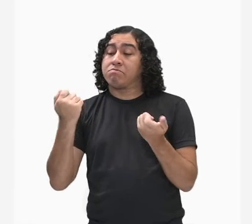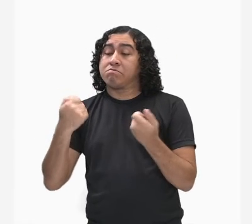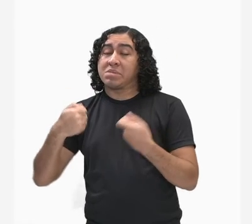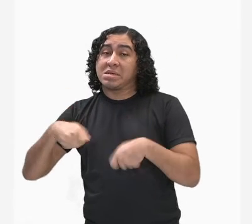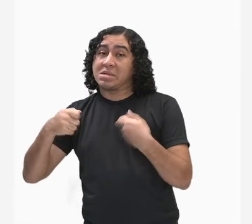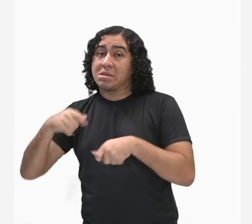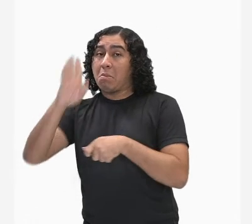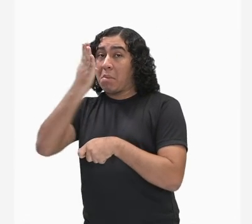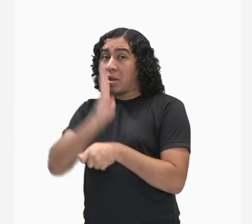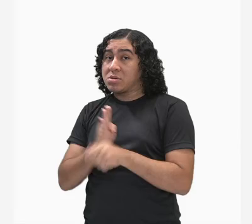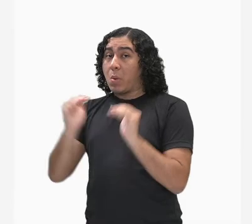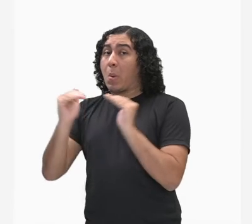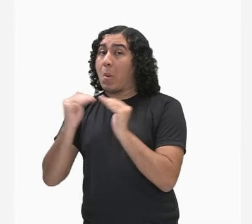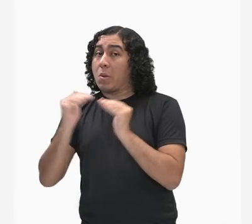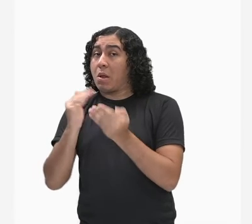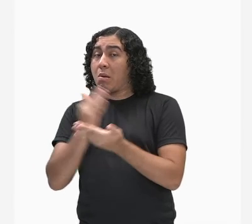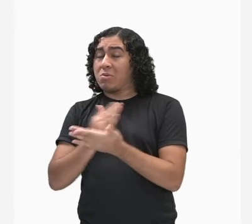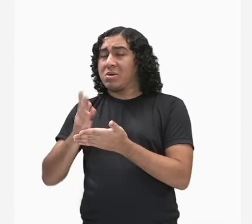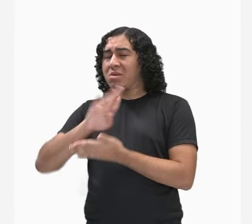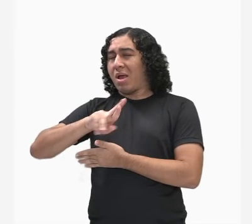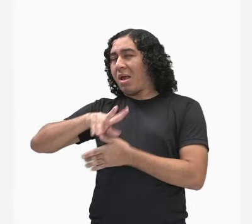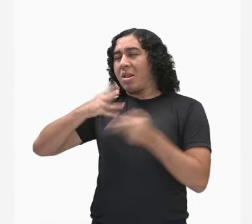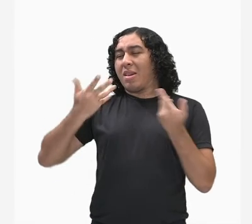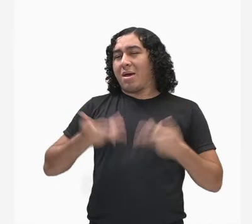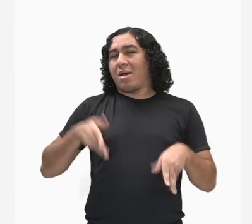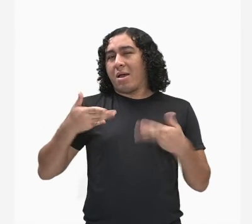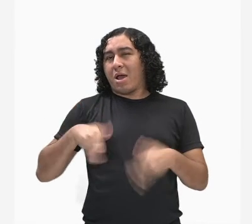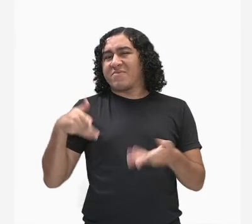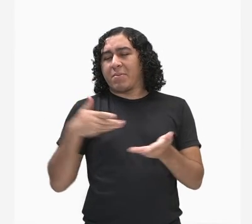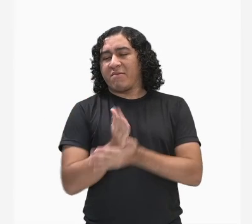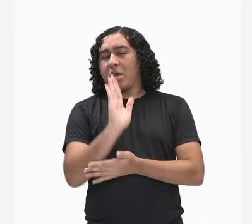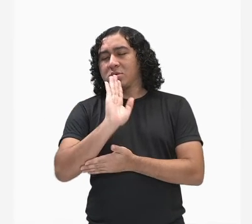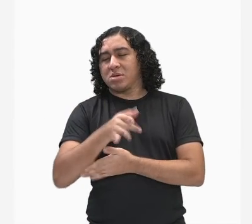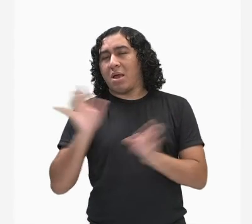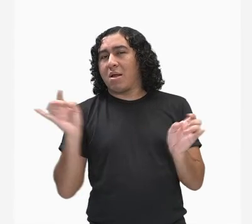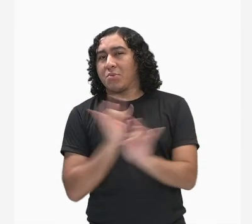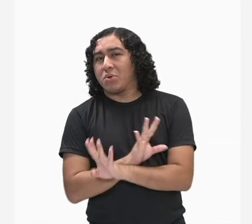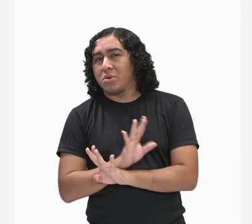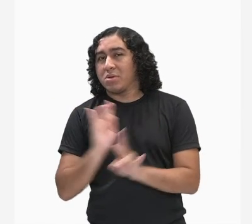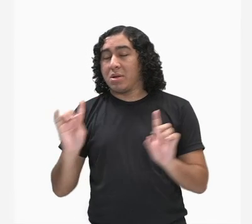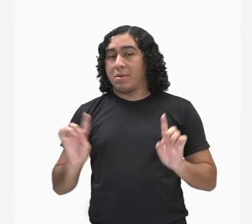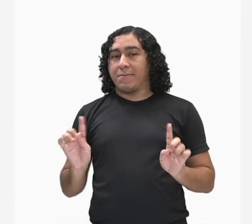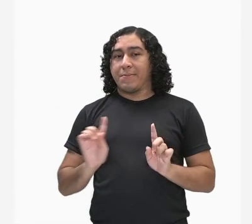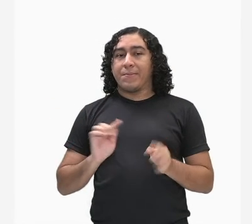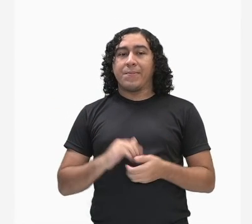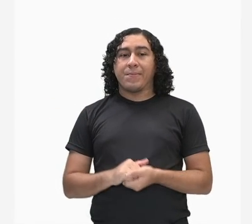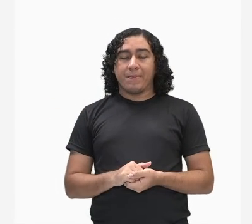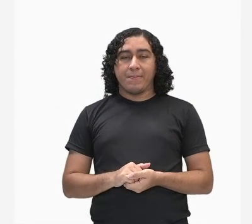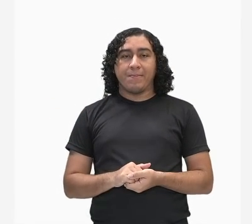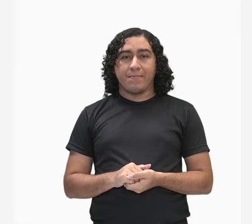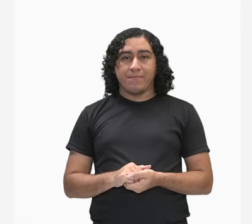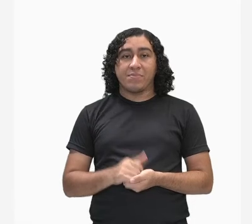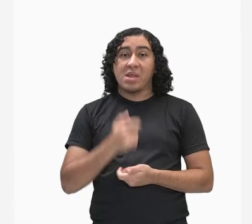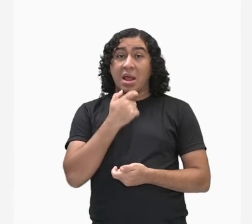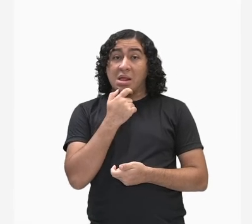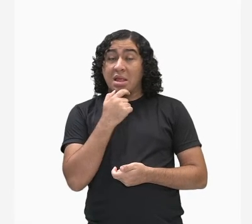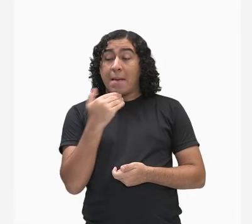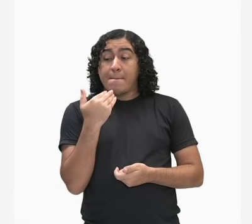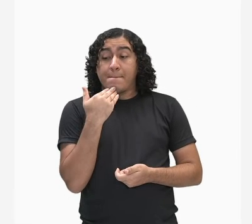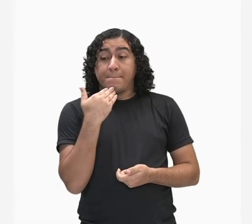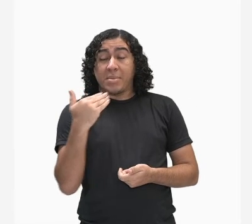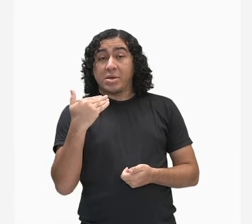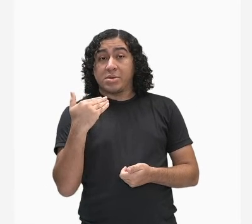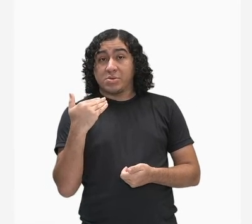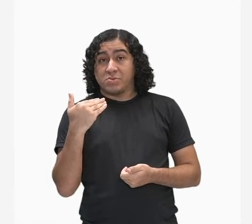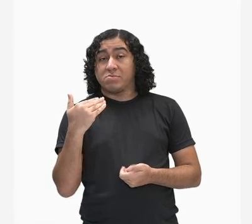né? tão de leve que vai reconhecer aí a independência. A Inglaterra vai colocar algumas